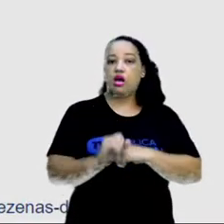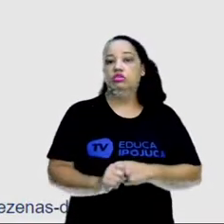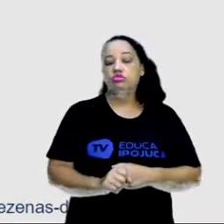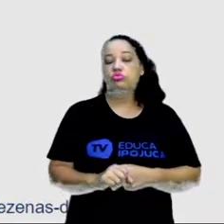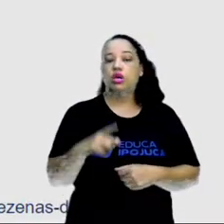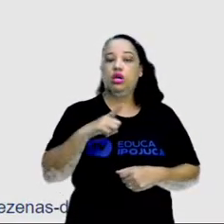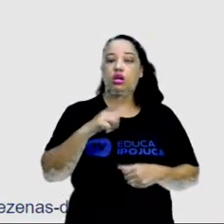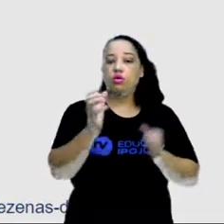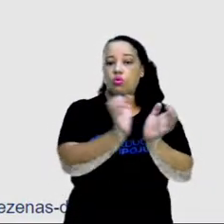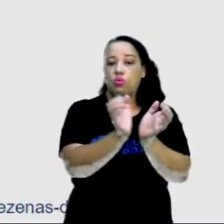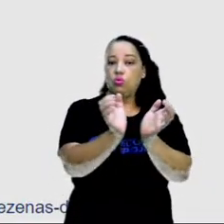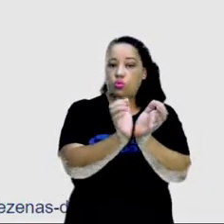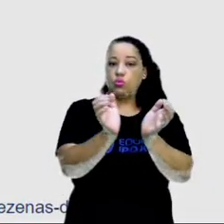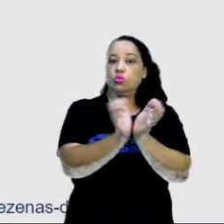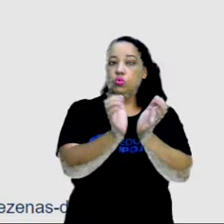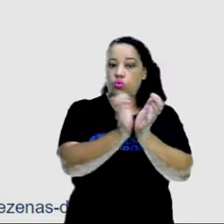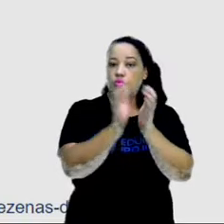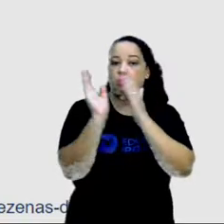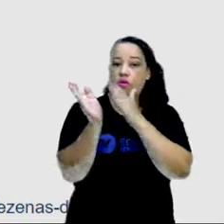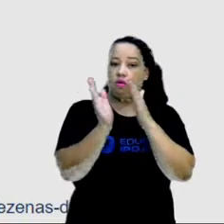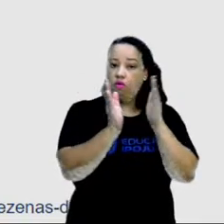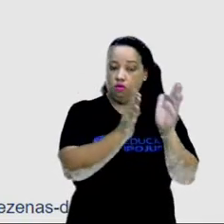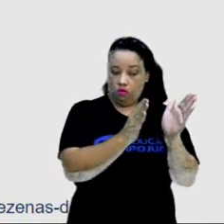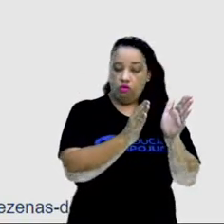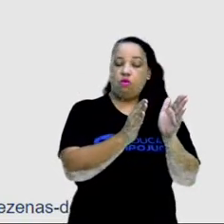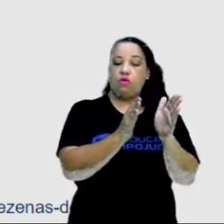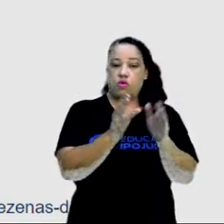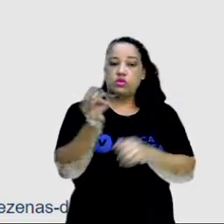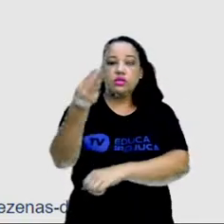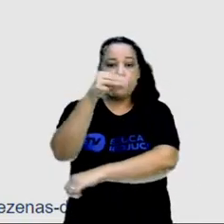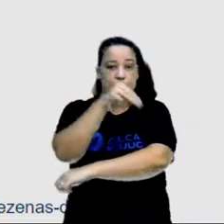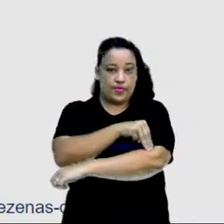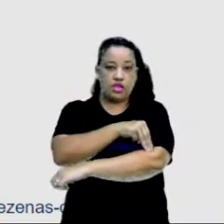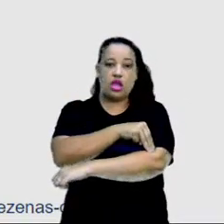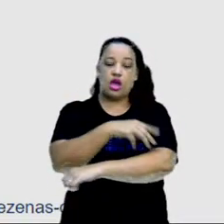uma categoria já de ordem de milhar, temos